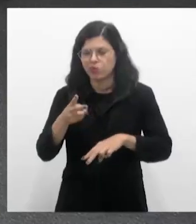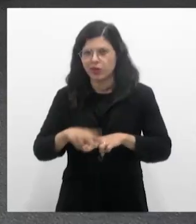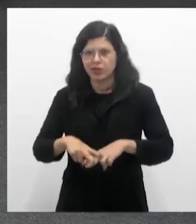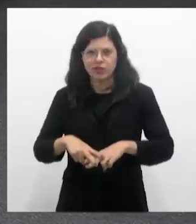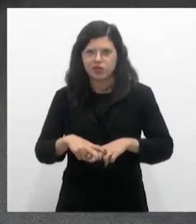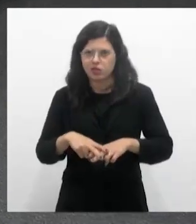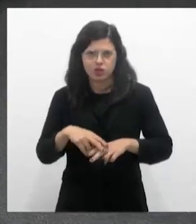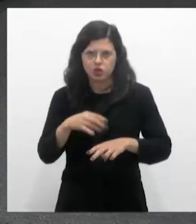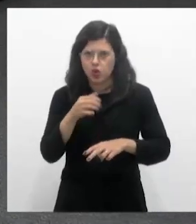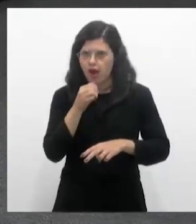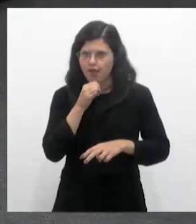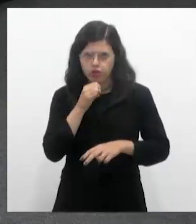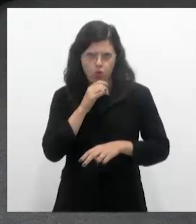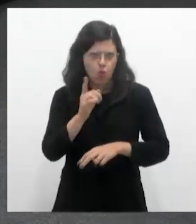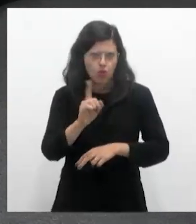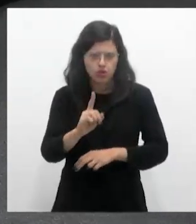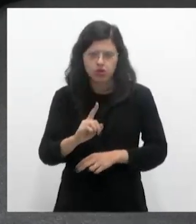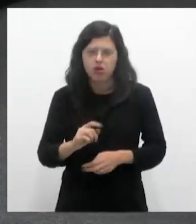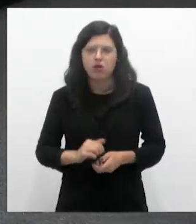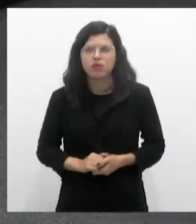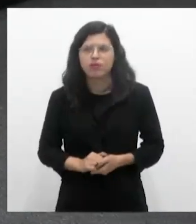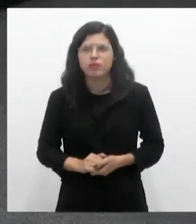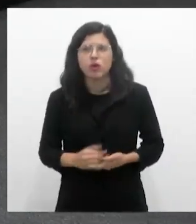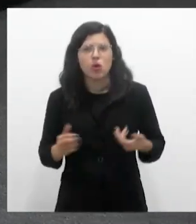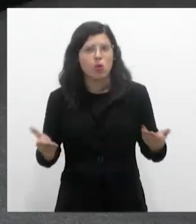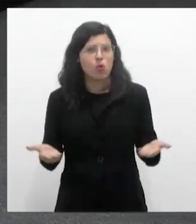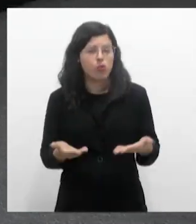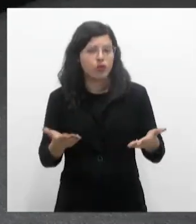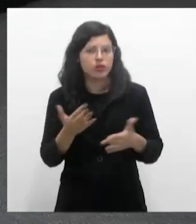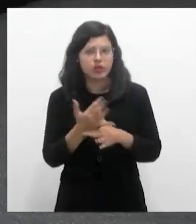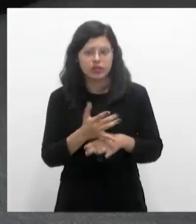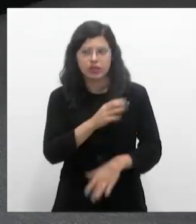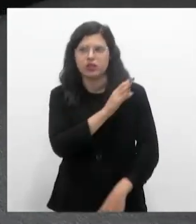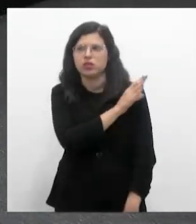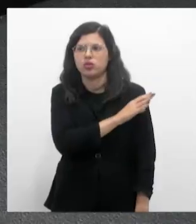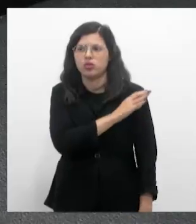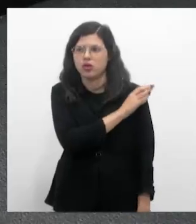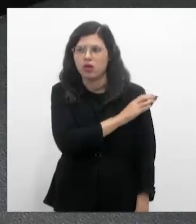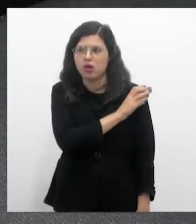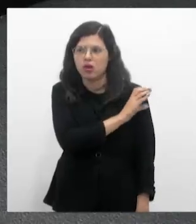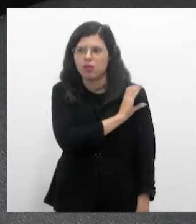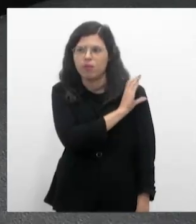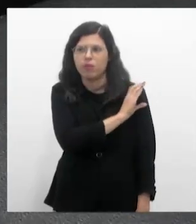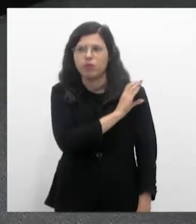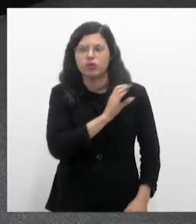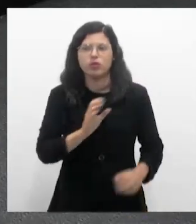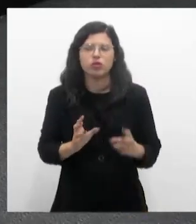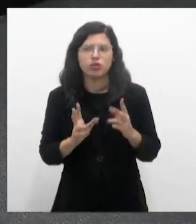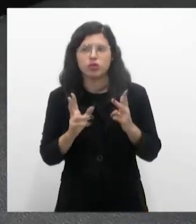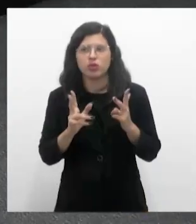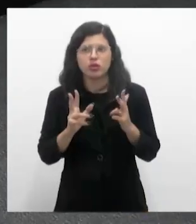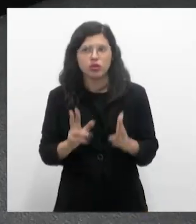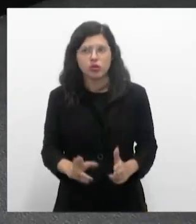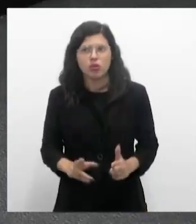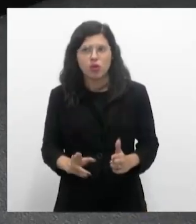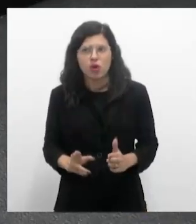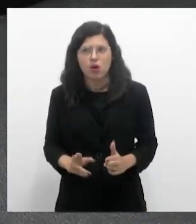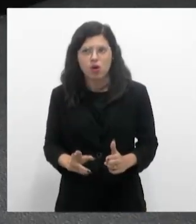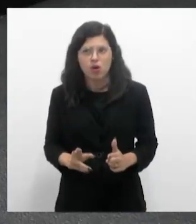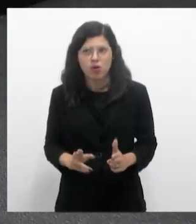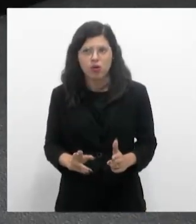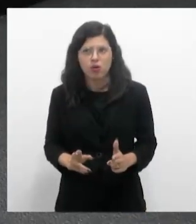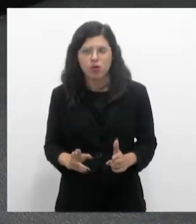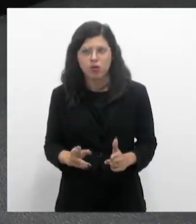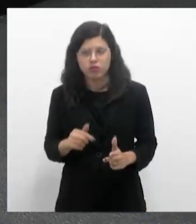Garotinho. E hoje, a cidade de Campos se encontra como se encontra pela